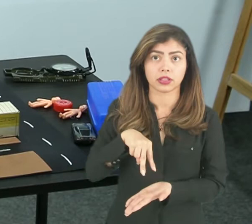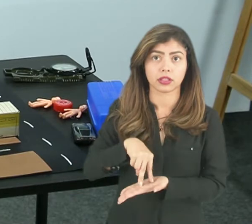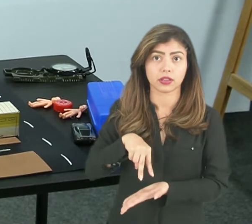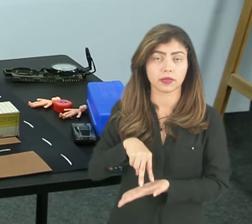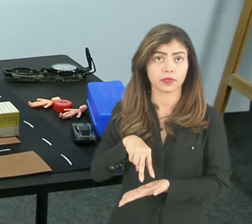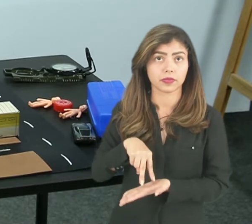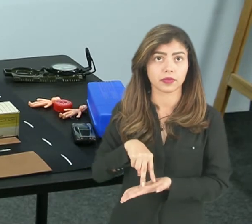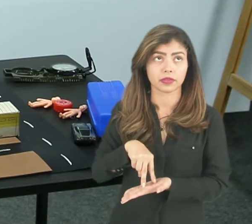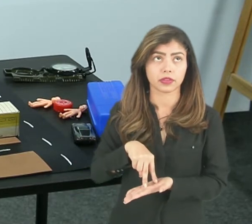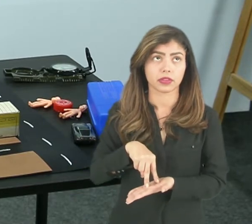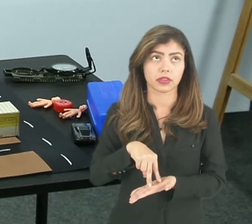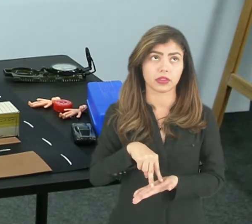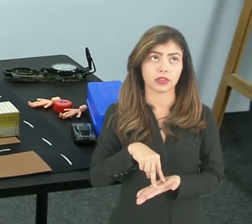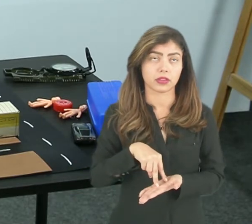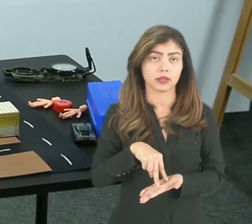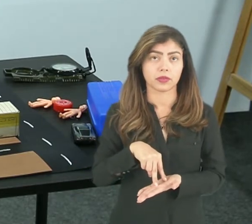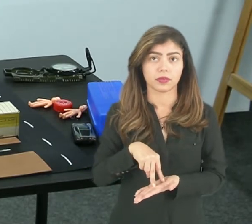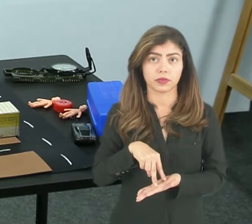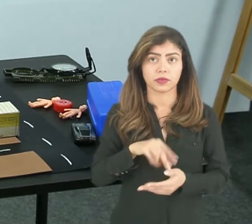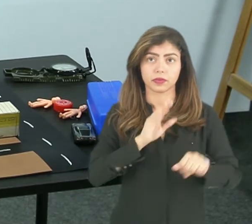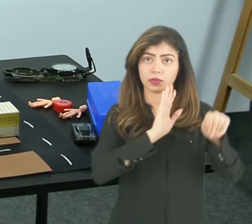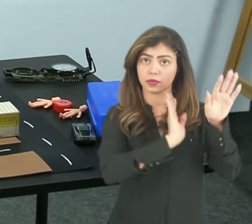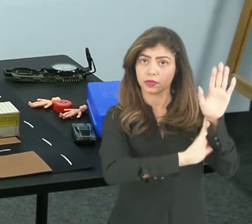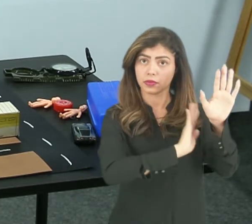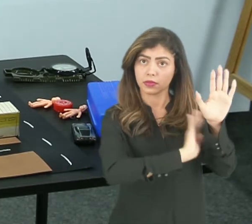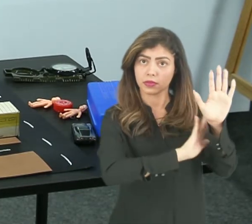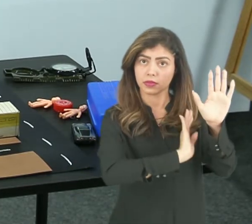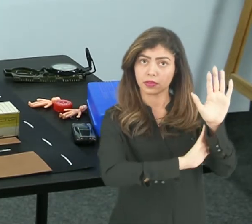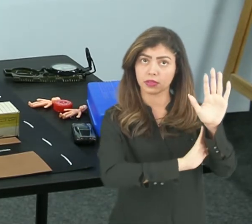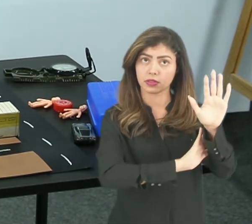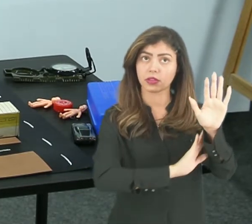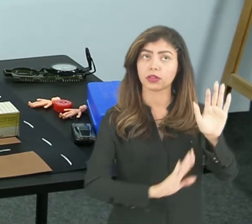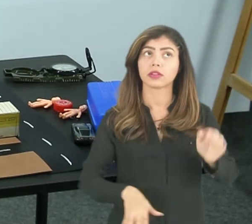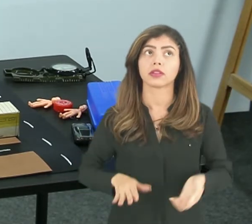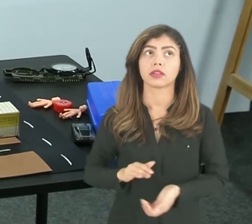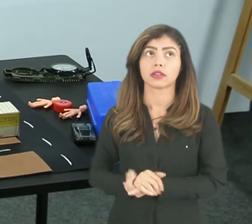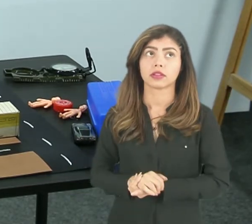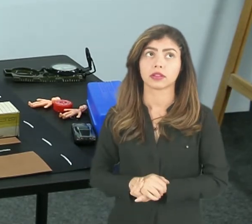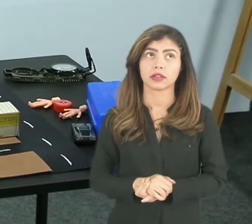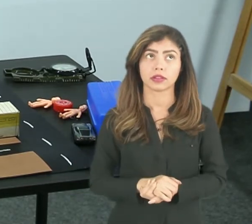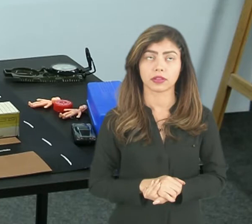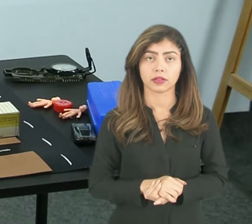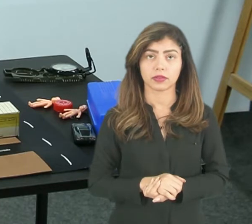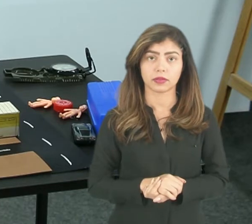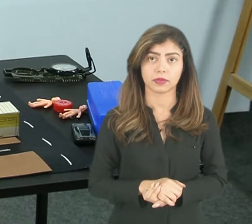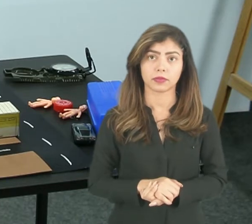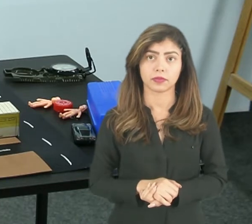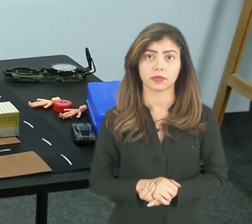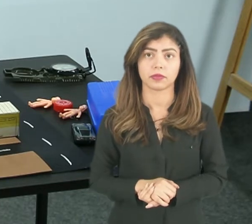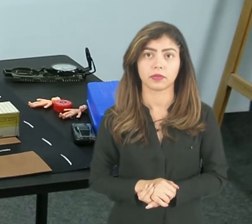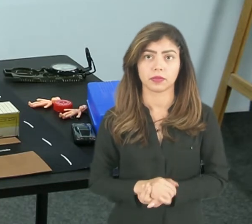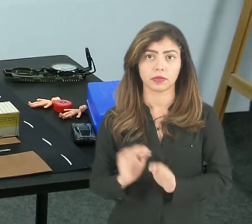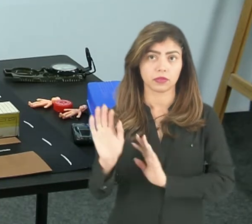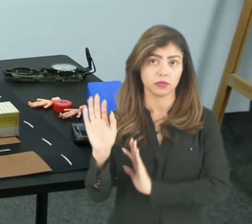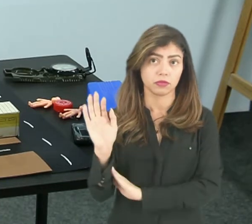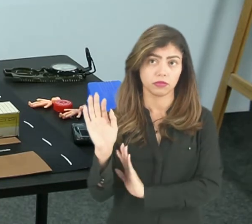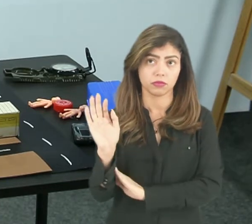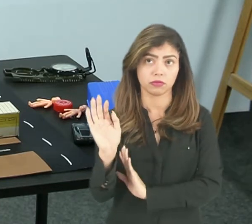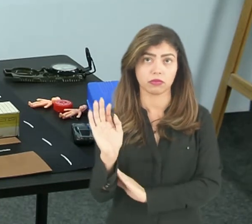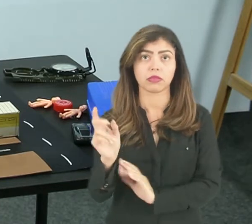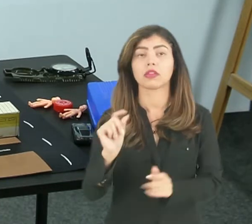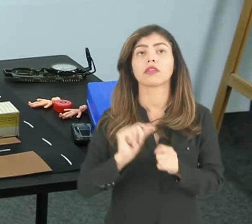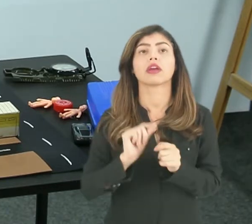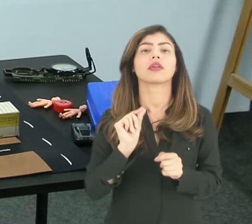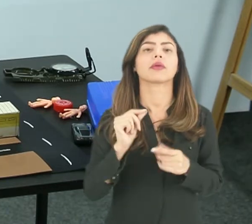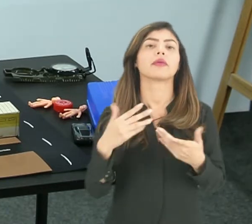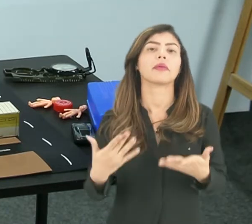estava. Então, lado esquerdo dele e o seu lado direito, né? Então, ele vai